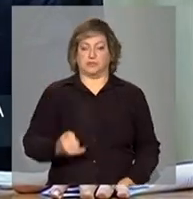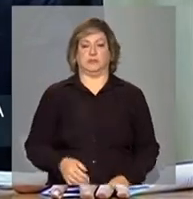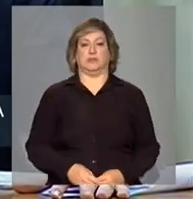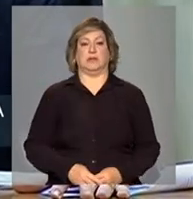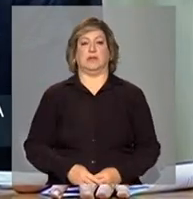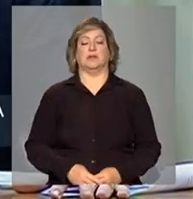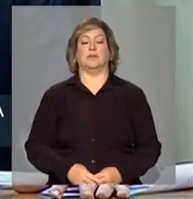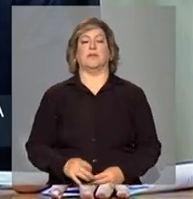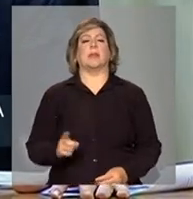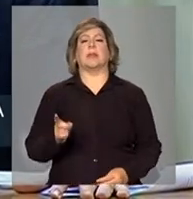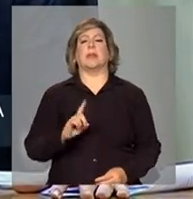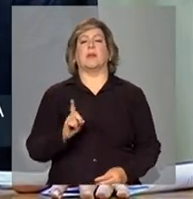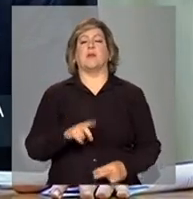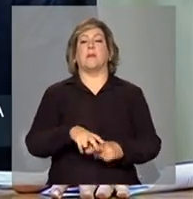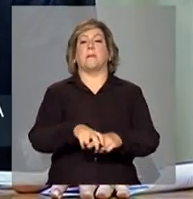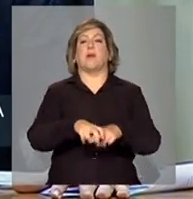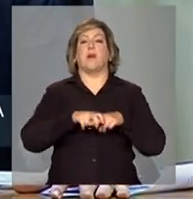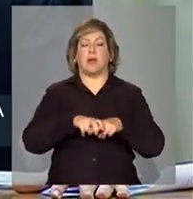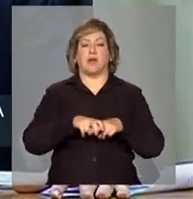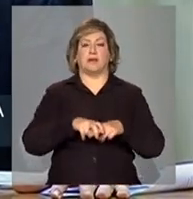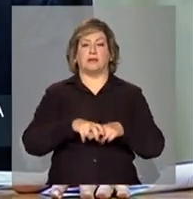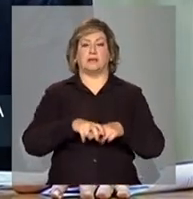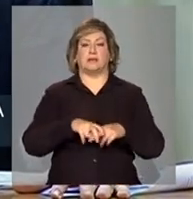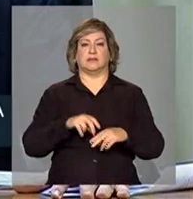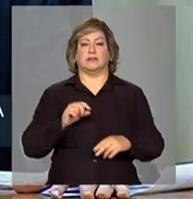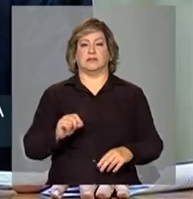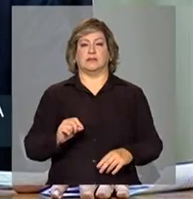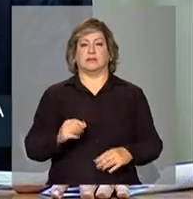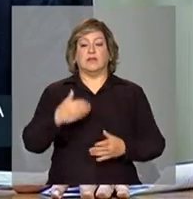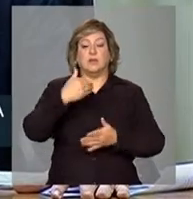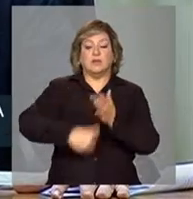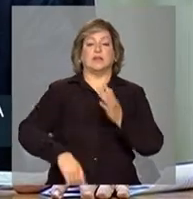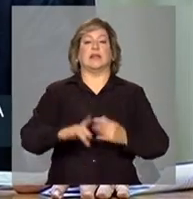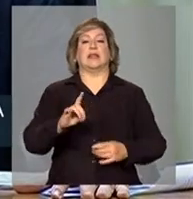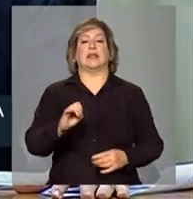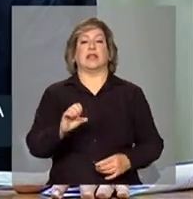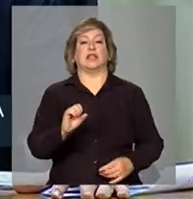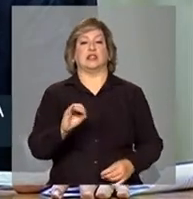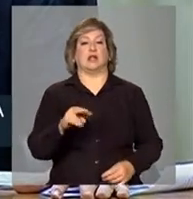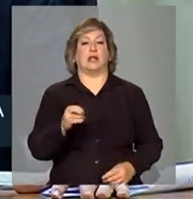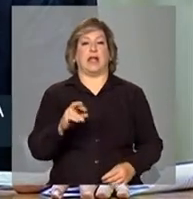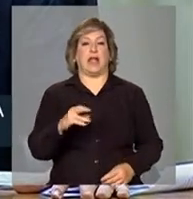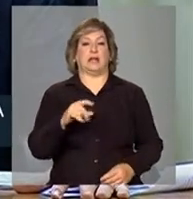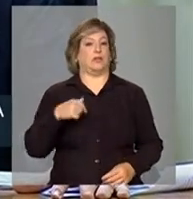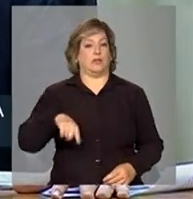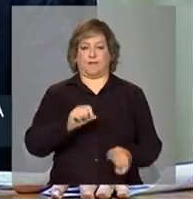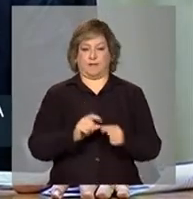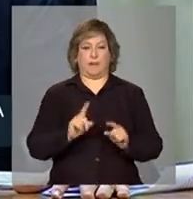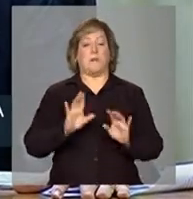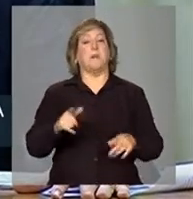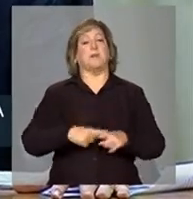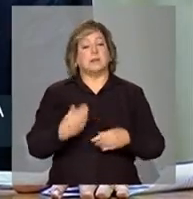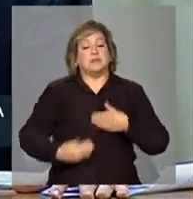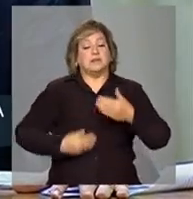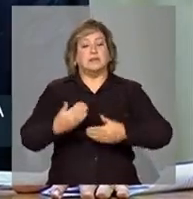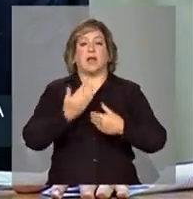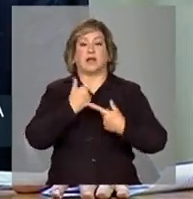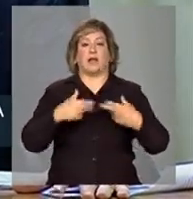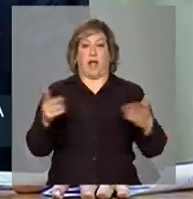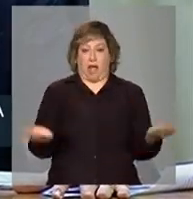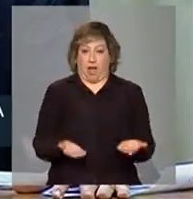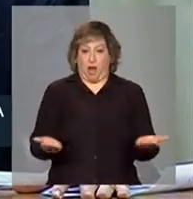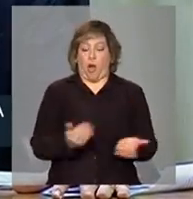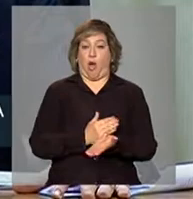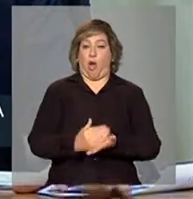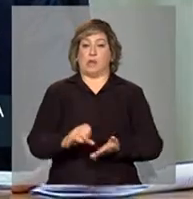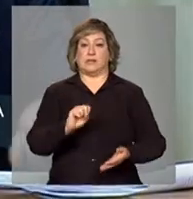não por causa dos da desoneração que nós fizemos Mas é porque o ciclo mesmo de alimentos agora